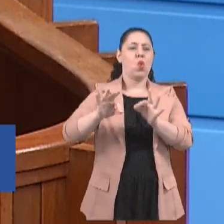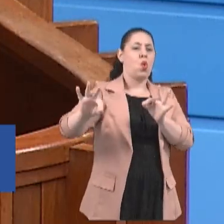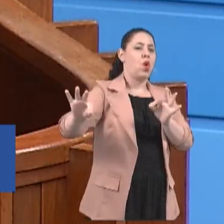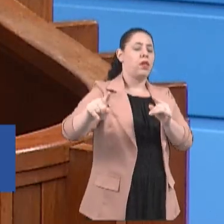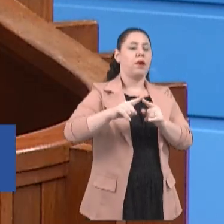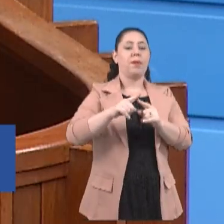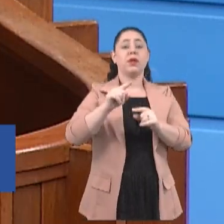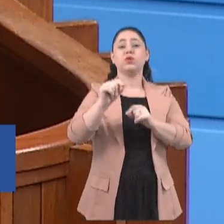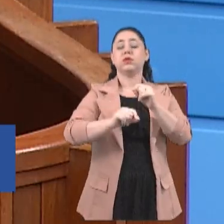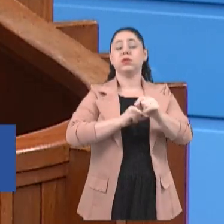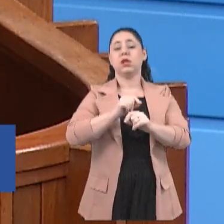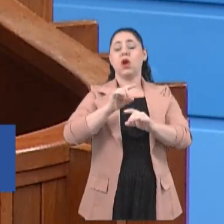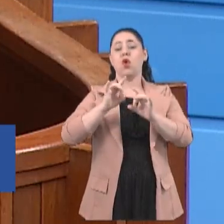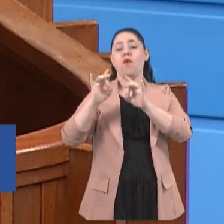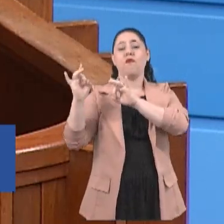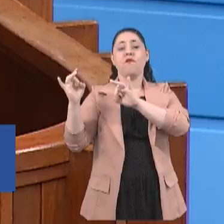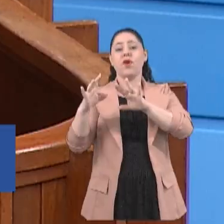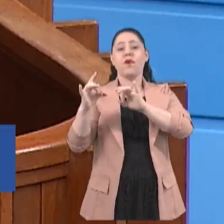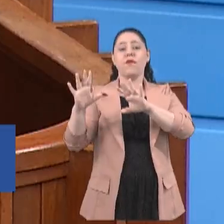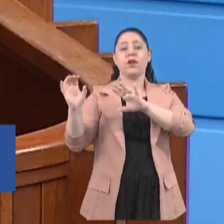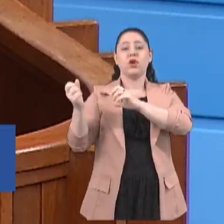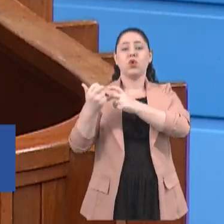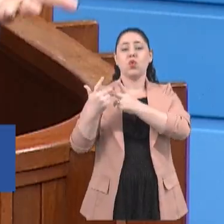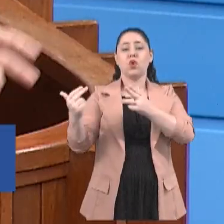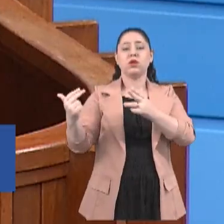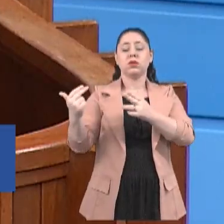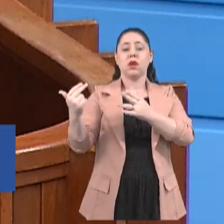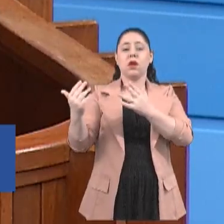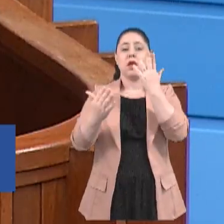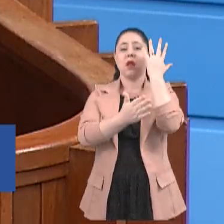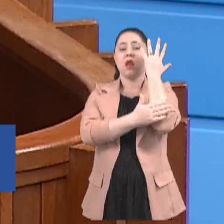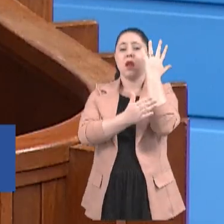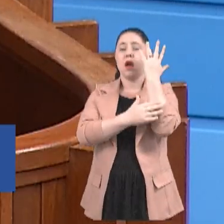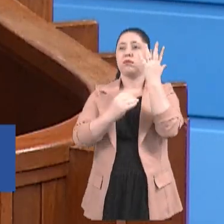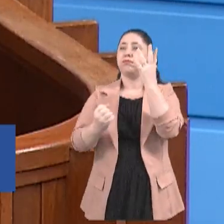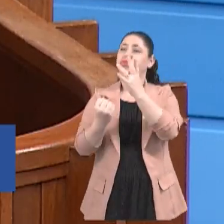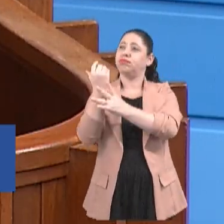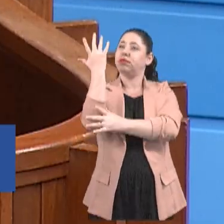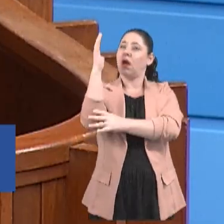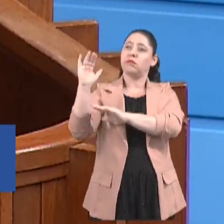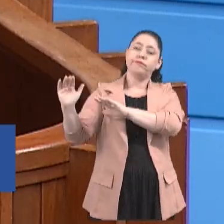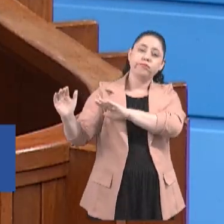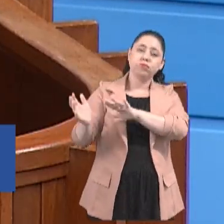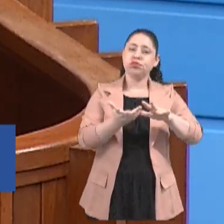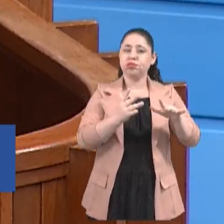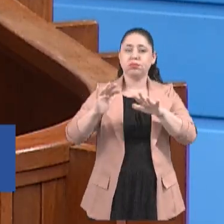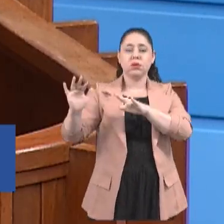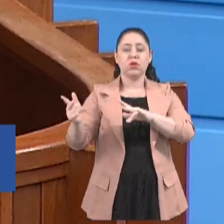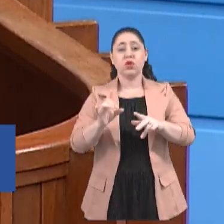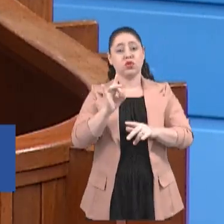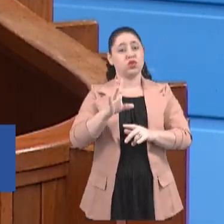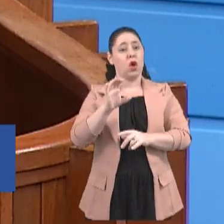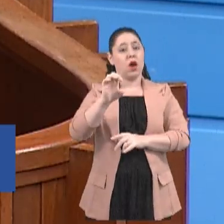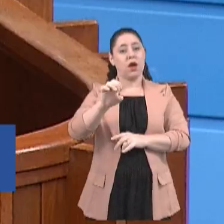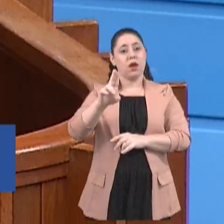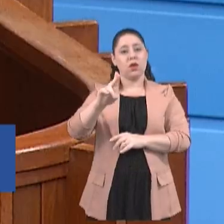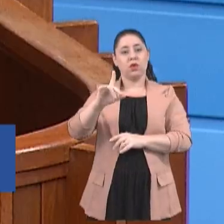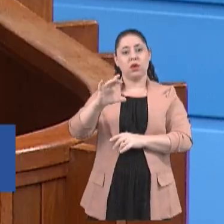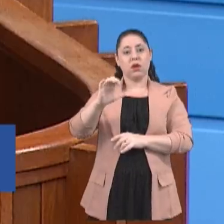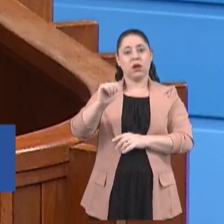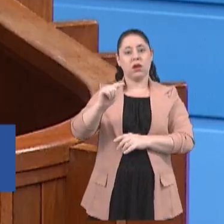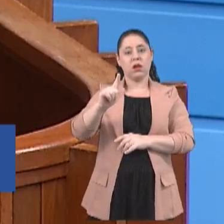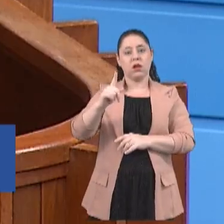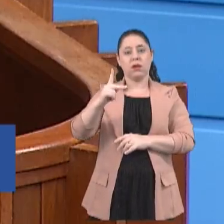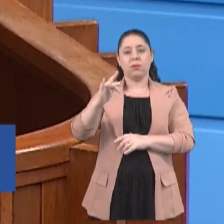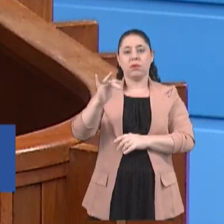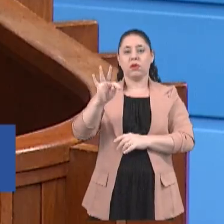também o escoamento da produção do próprio eucalipto e de outras culturas do Mato Grosso do Sul. Nós temos que lembrar que não é só eucalipto, deputado Zeca. A